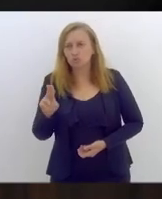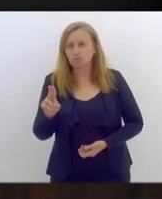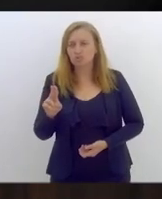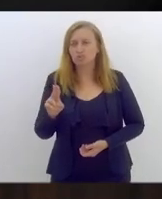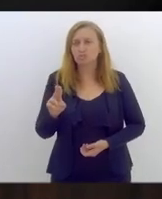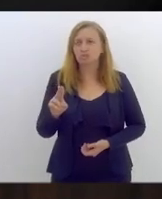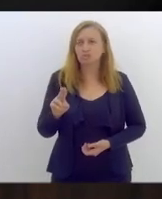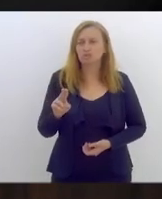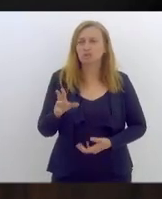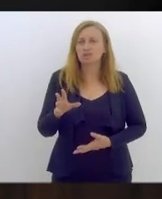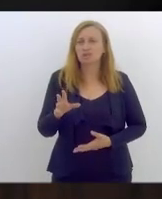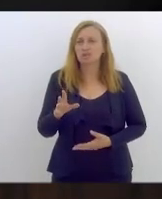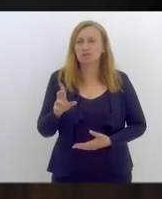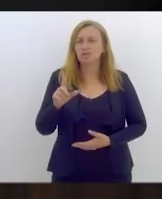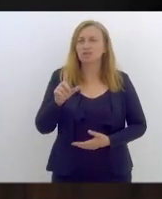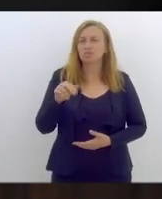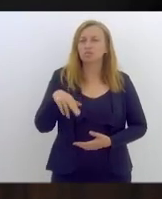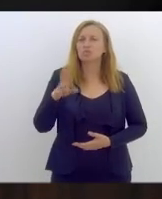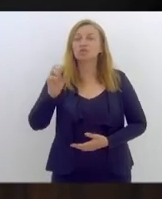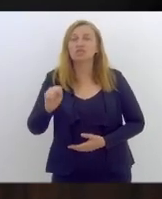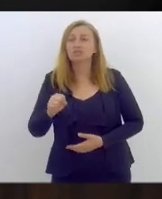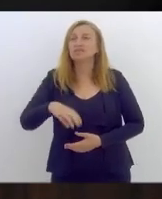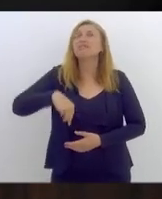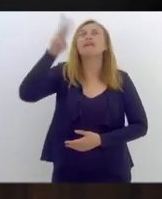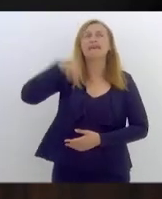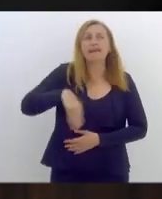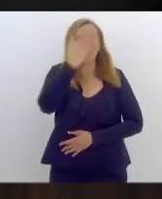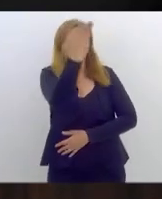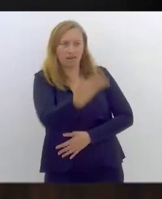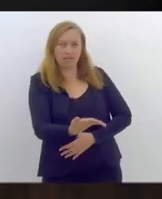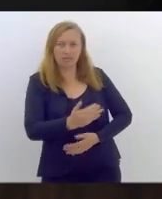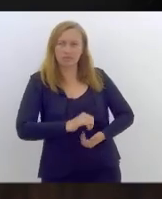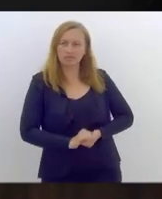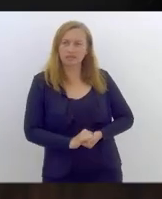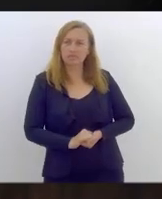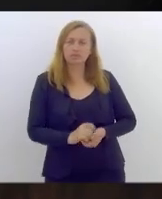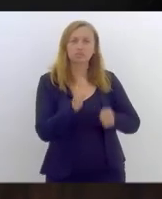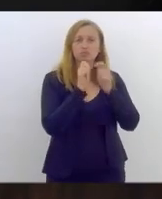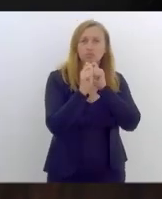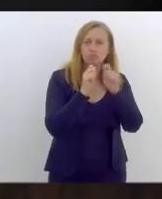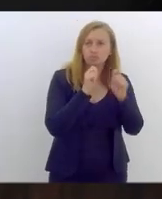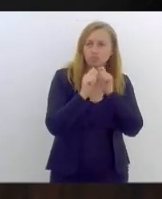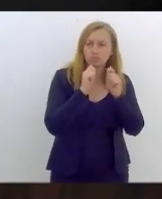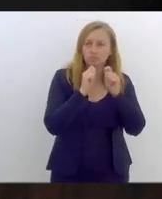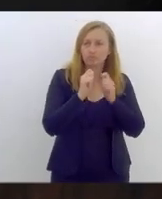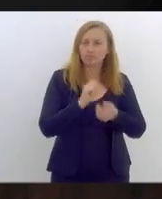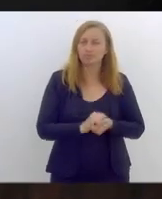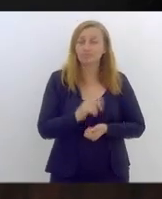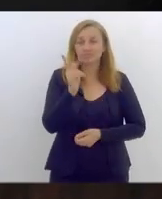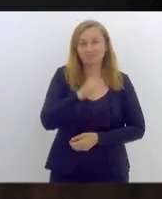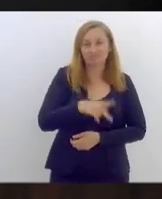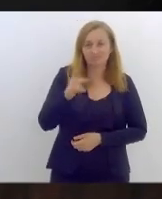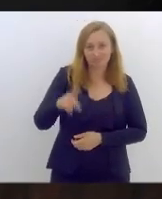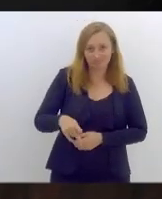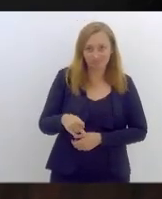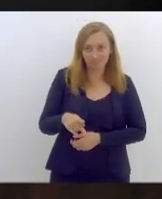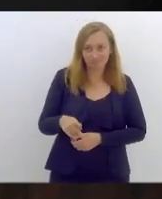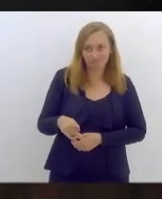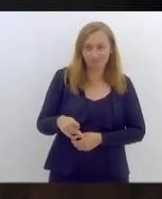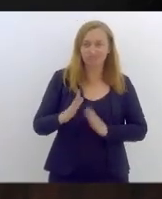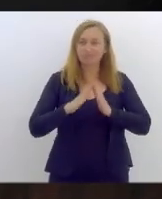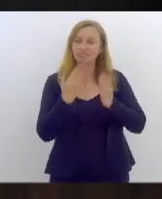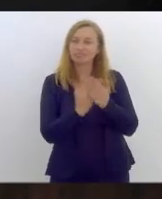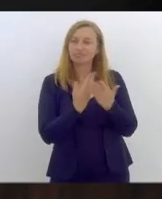Sodré, quem é esse gigante? Muniz Sodré é jornalista e professor emérito da Escola